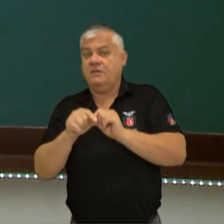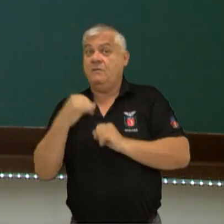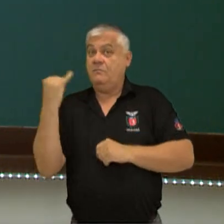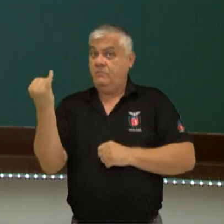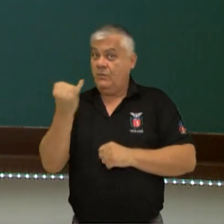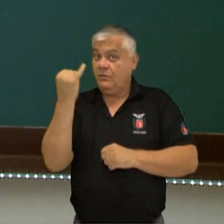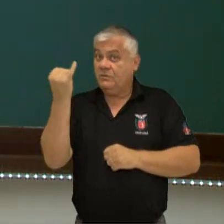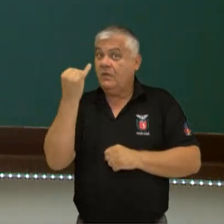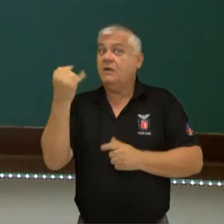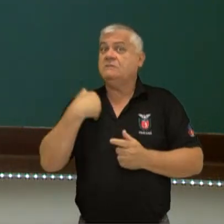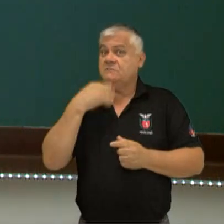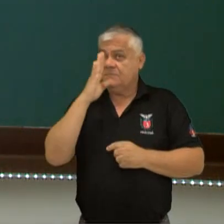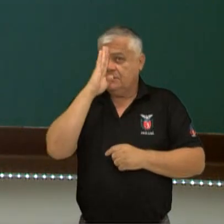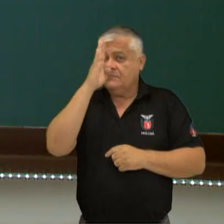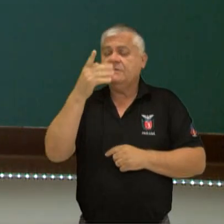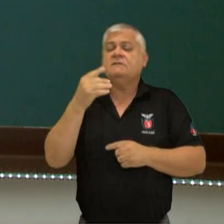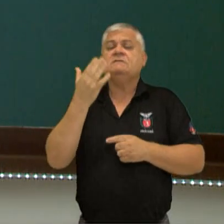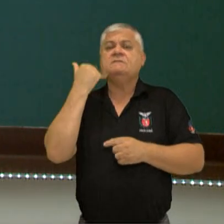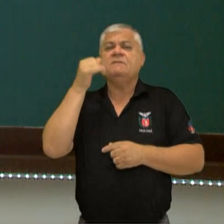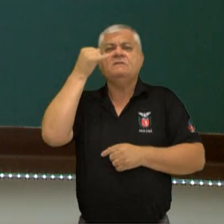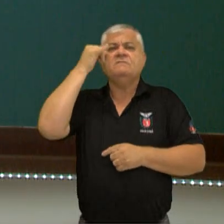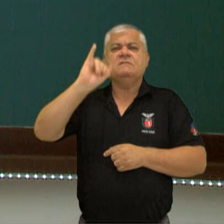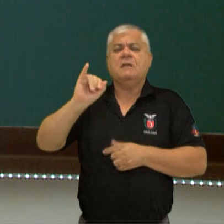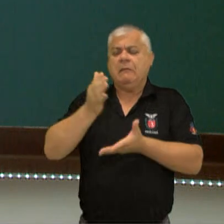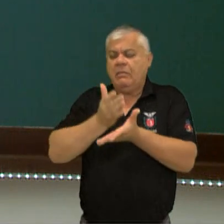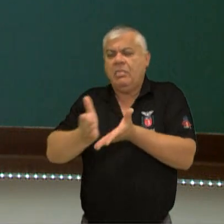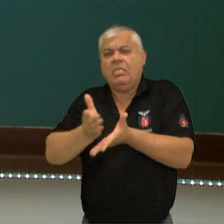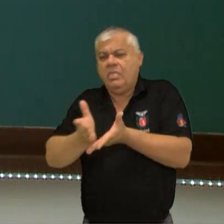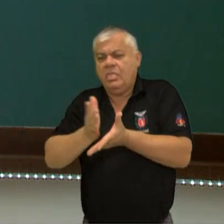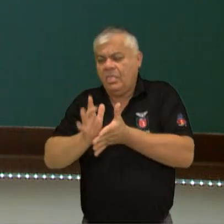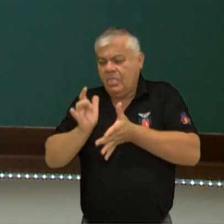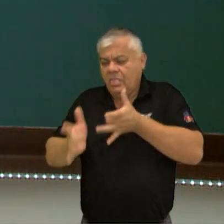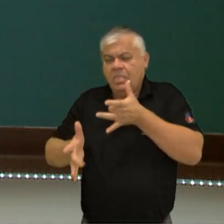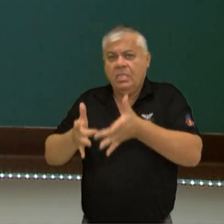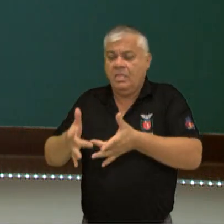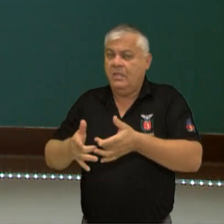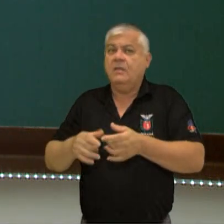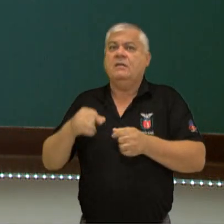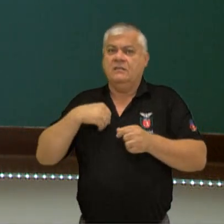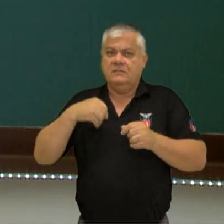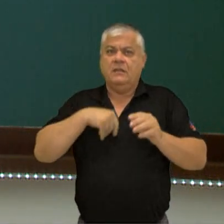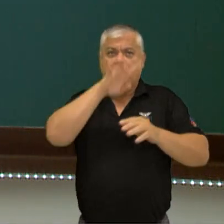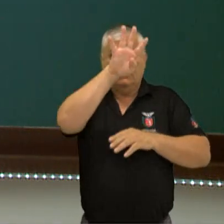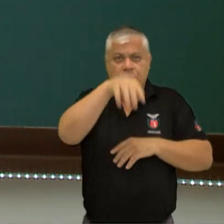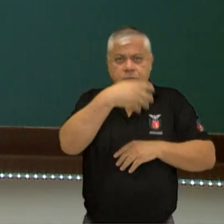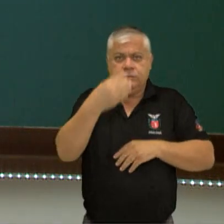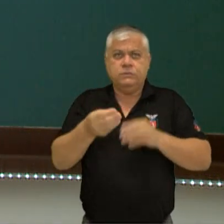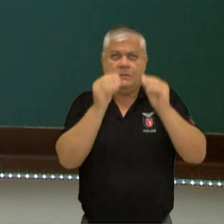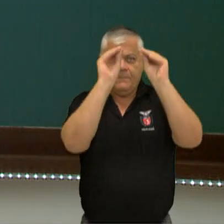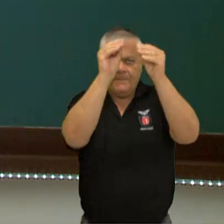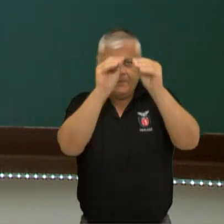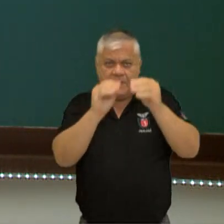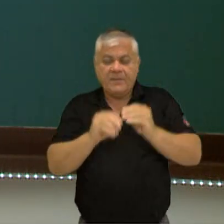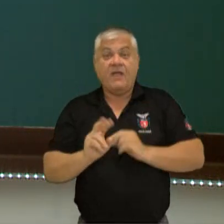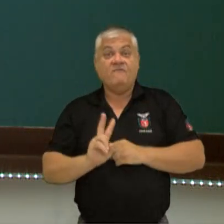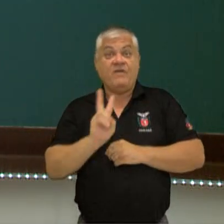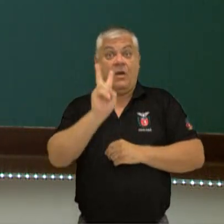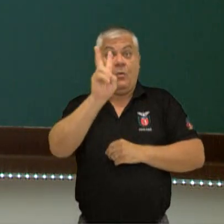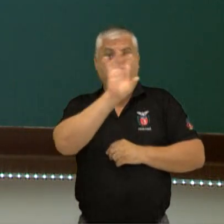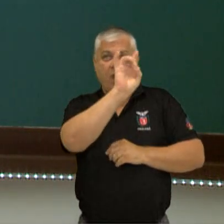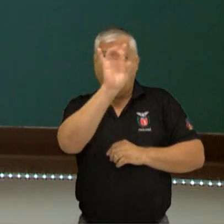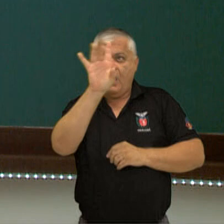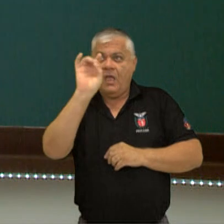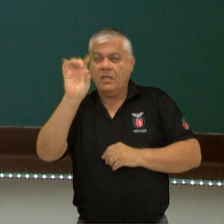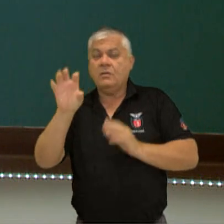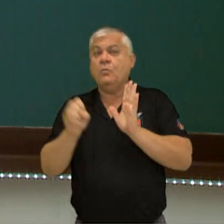importantes, principalmente para a gente evitar desperdício. Uma vez que a gente tem tabelado os valores de coeficiente de solubilidade para